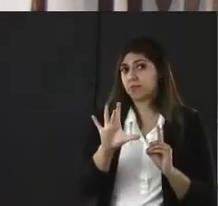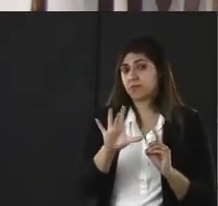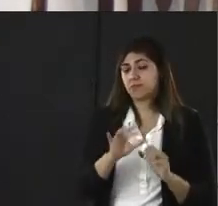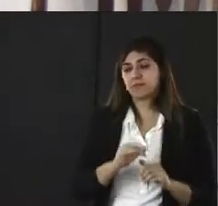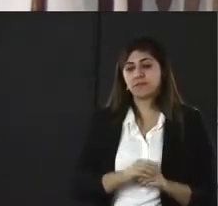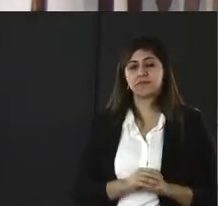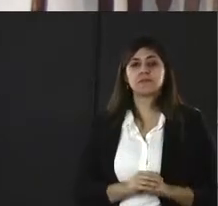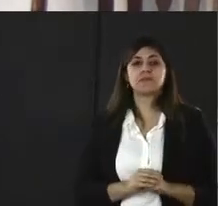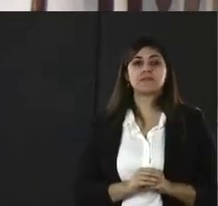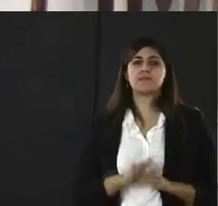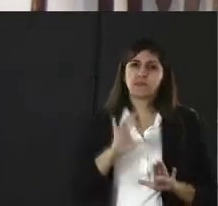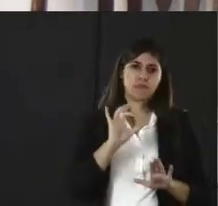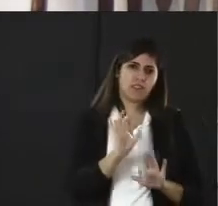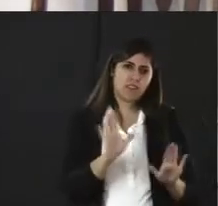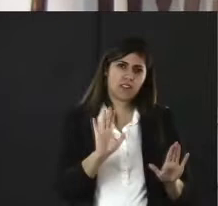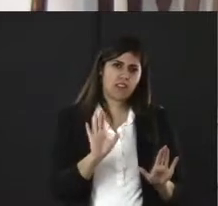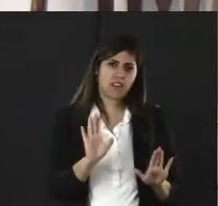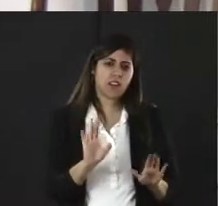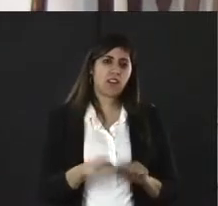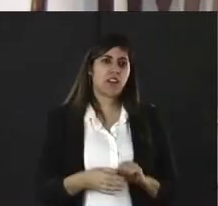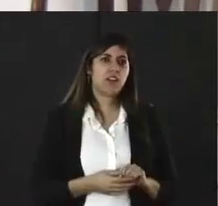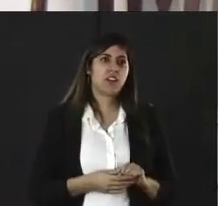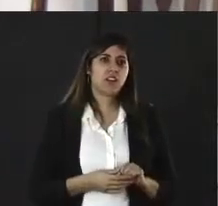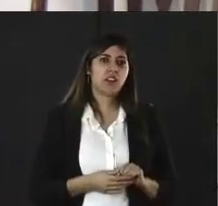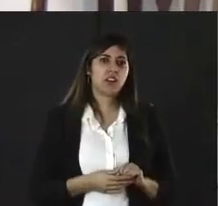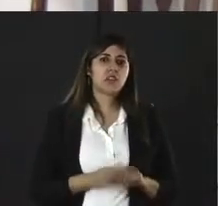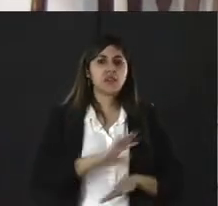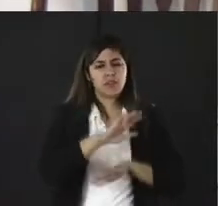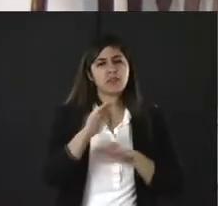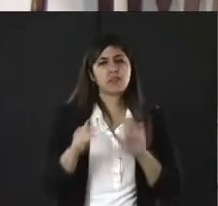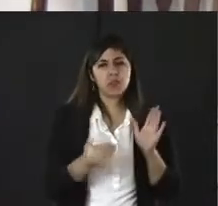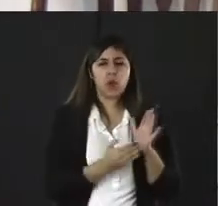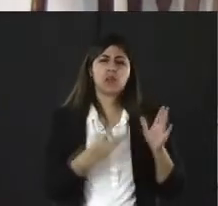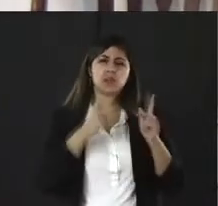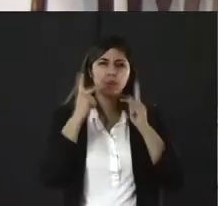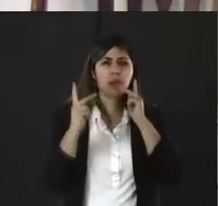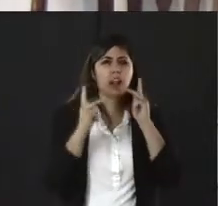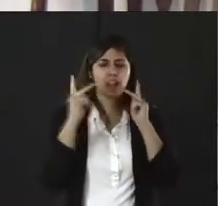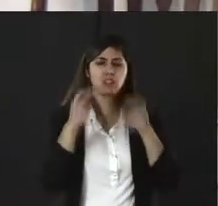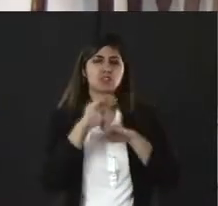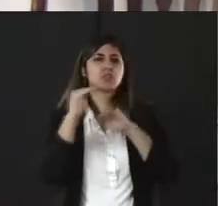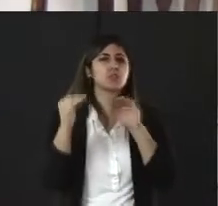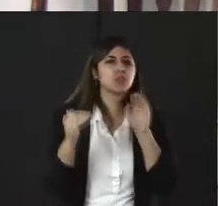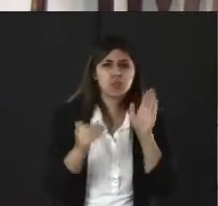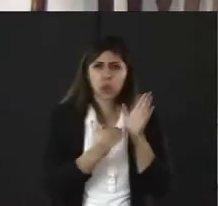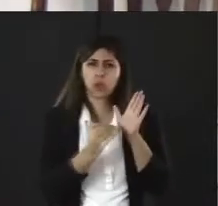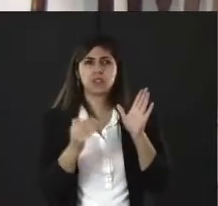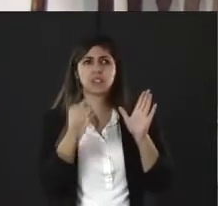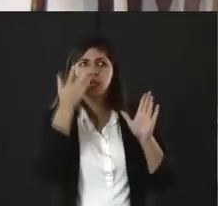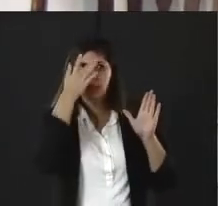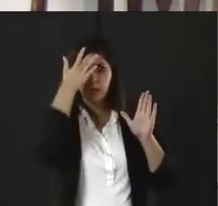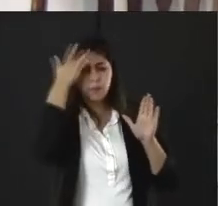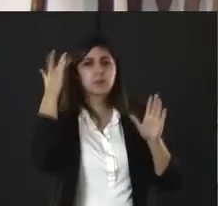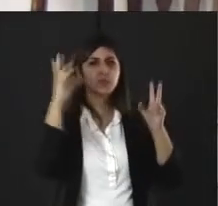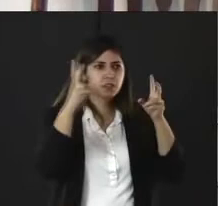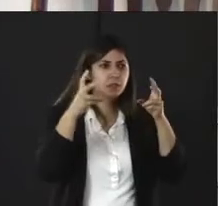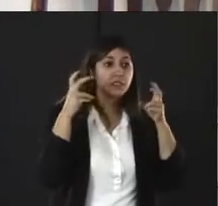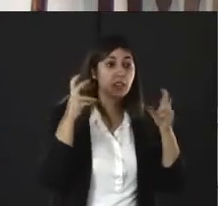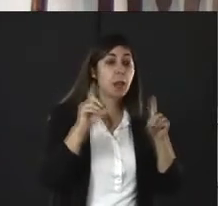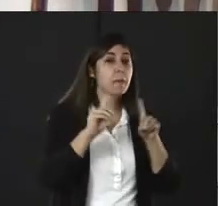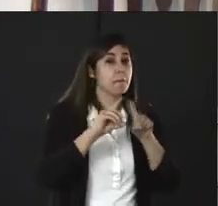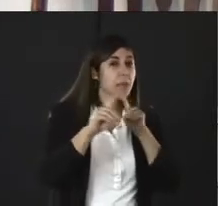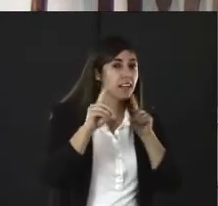se é sem querer desprezar é contexto usou o mesmo intenções aqui mas a